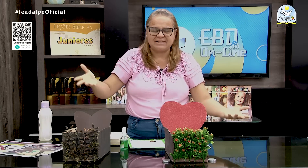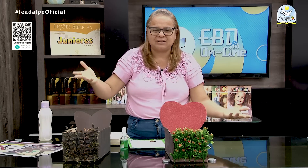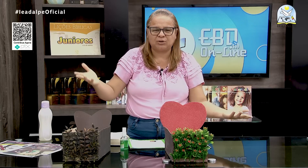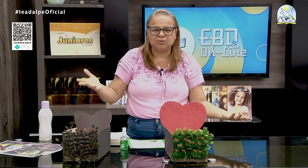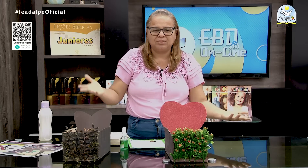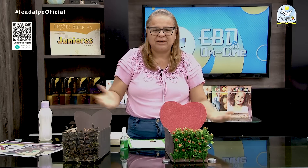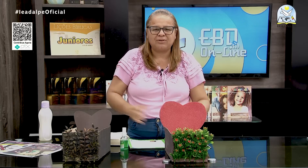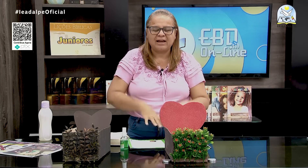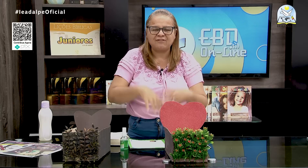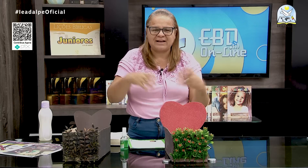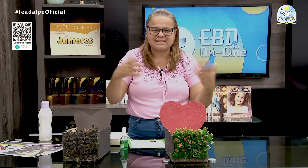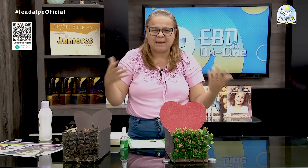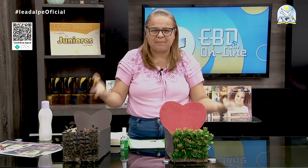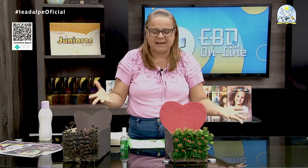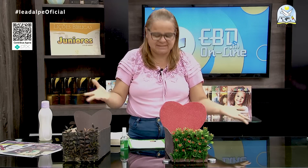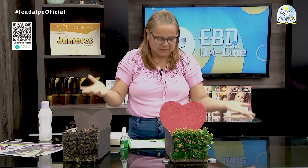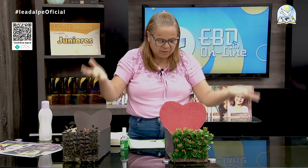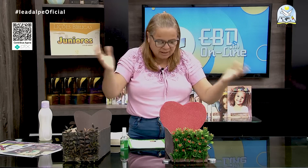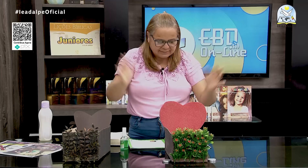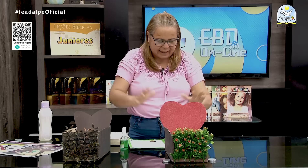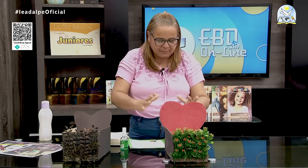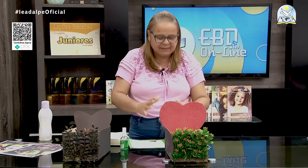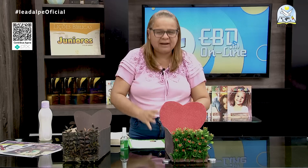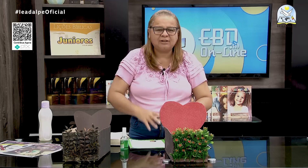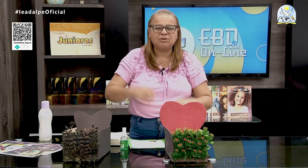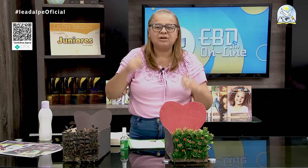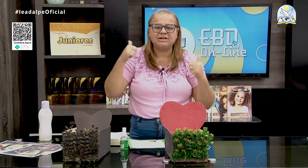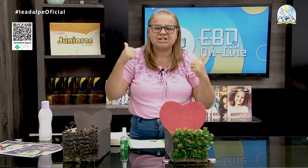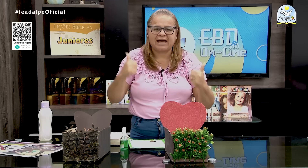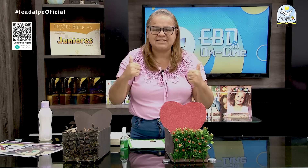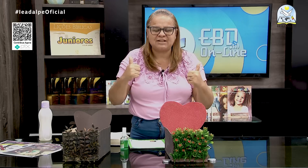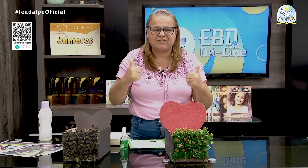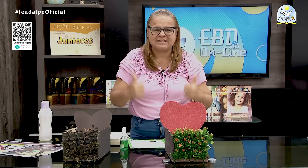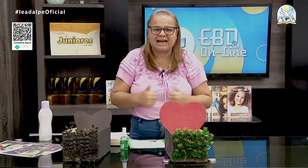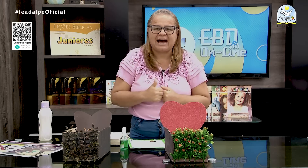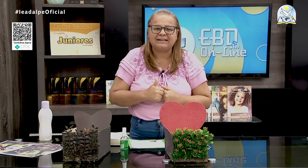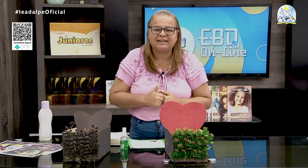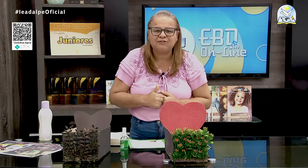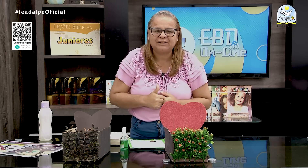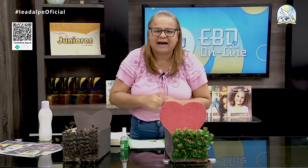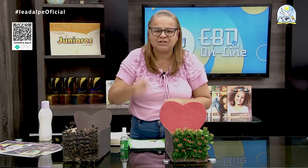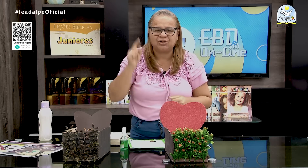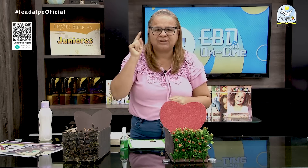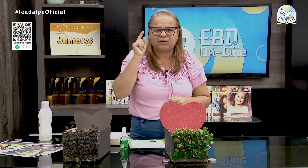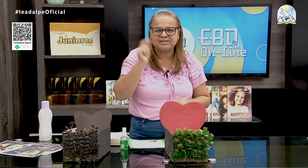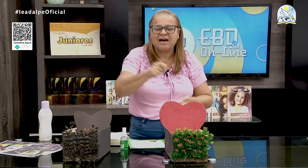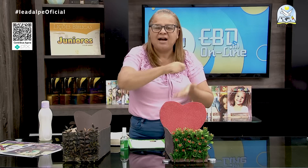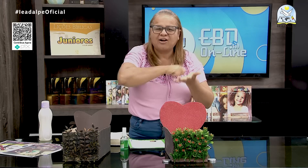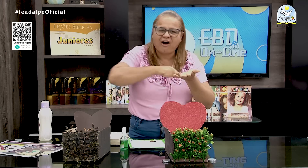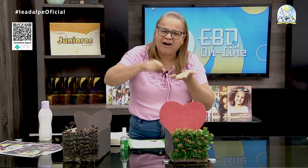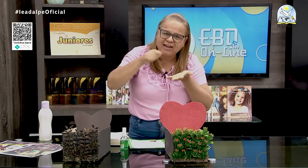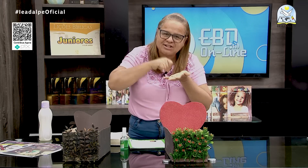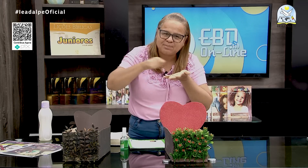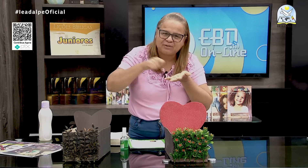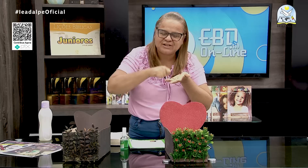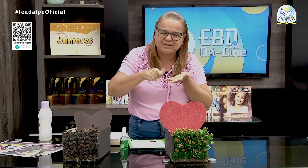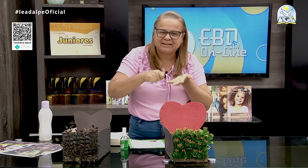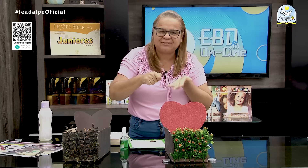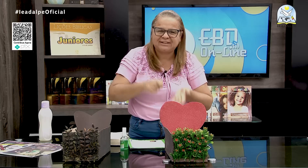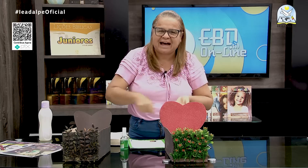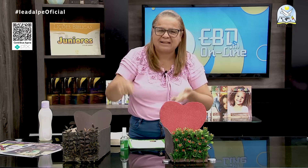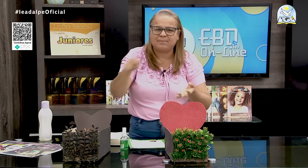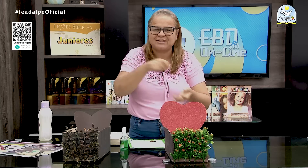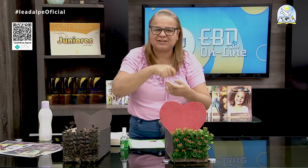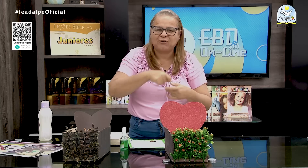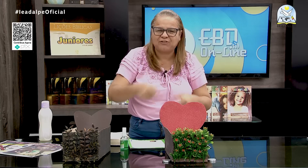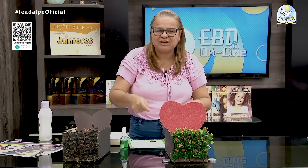alegrar mais o teu domingo e vai terminando não esquece de fazer atividade outra coisa corrize Professor